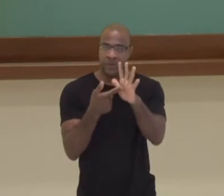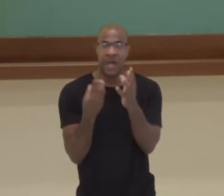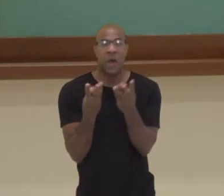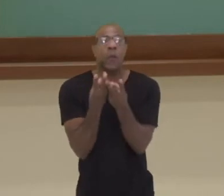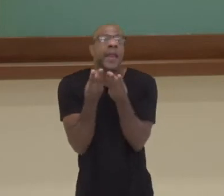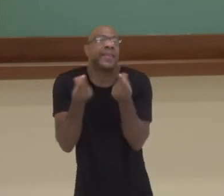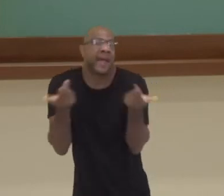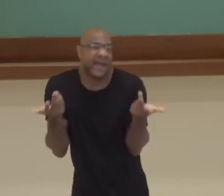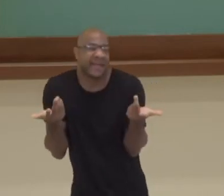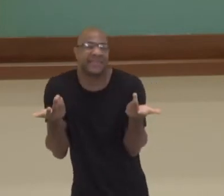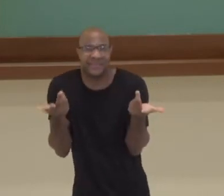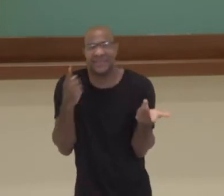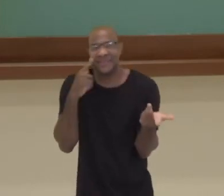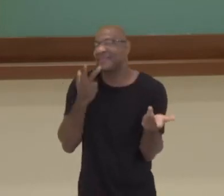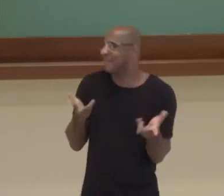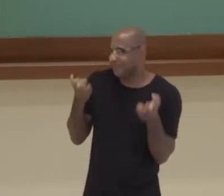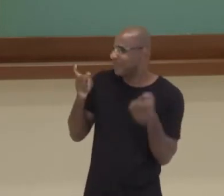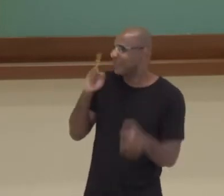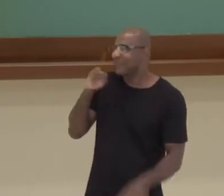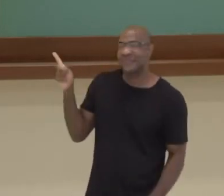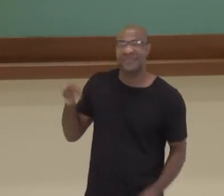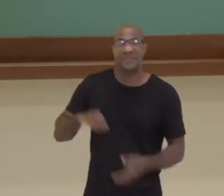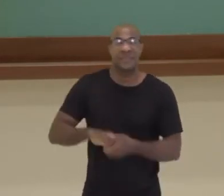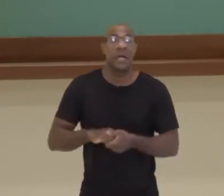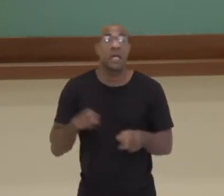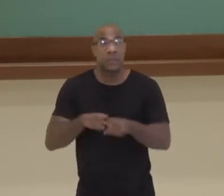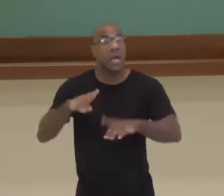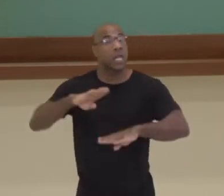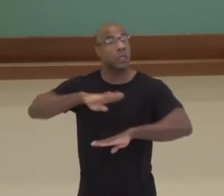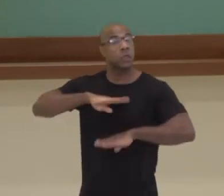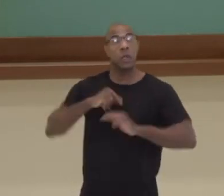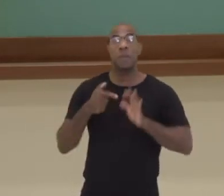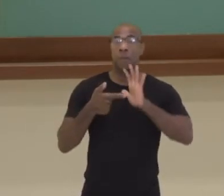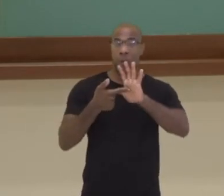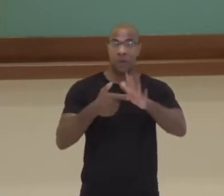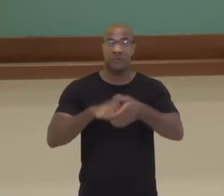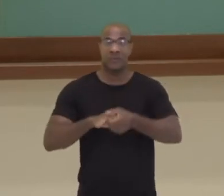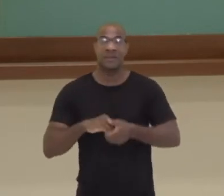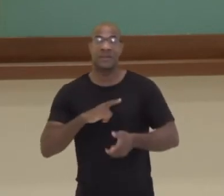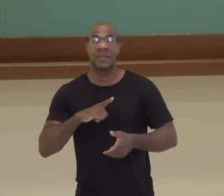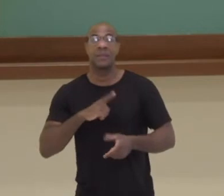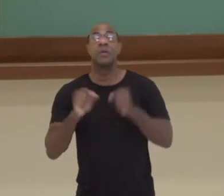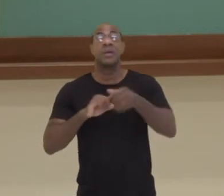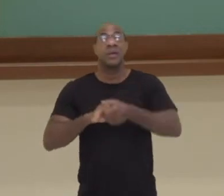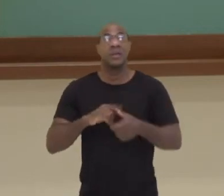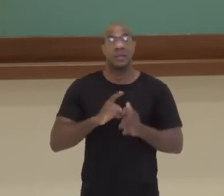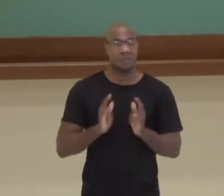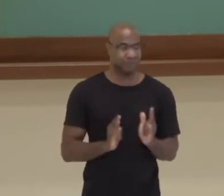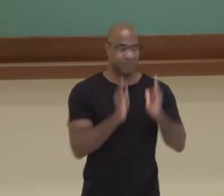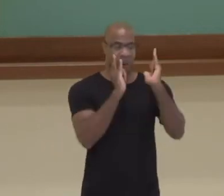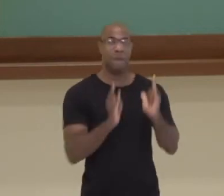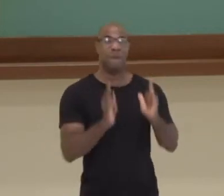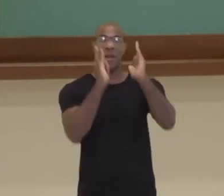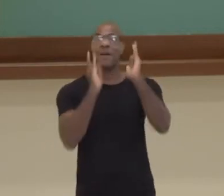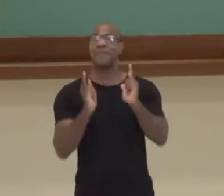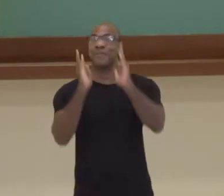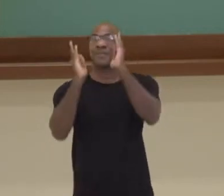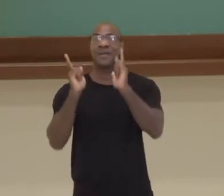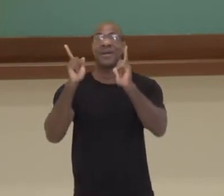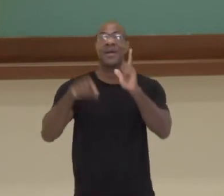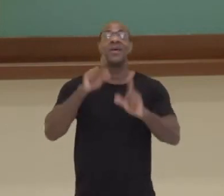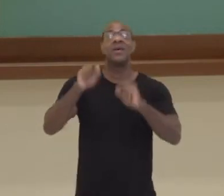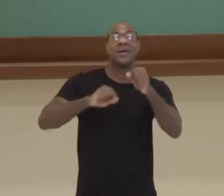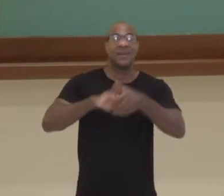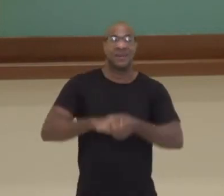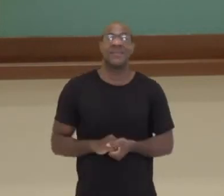impetuosa e o que ele já faz, ó? A situação. Ela lança-se em pontas de concreto. Então, as pontas de concreto, né,